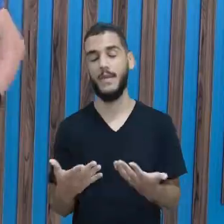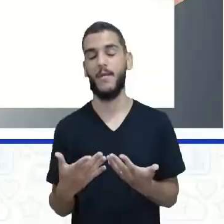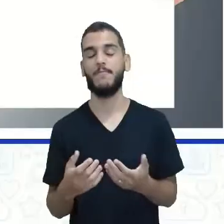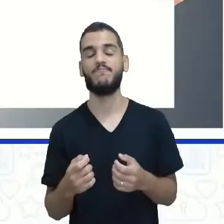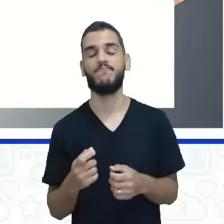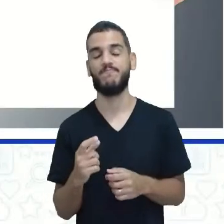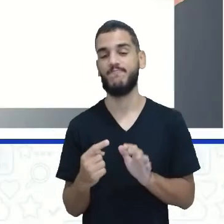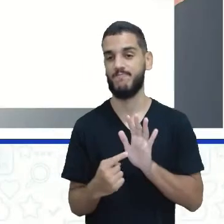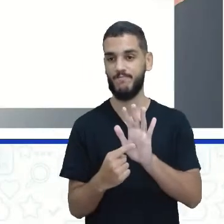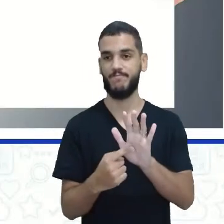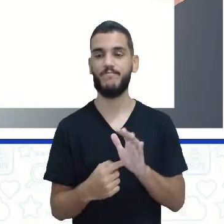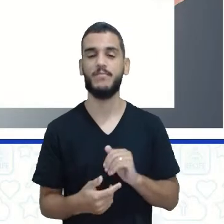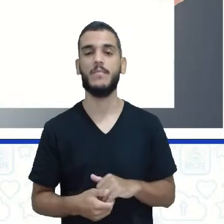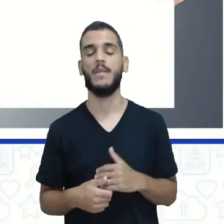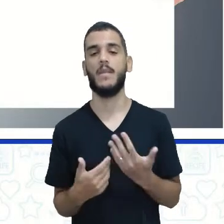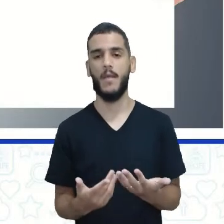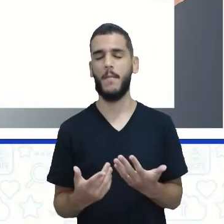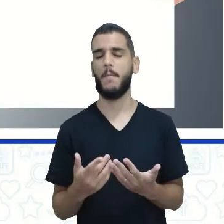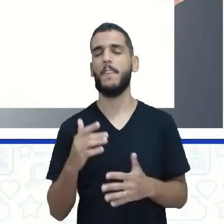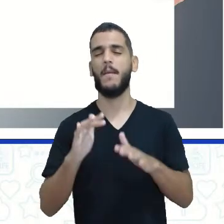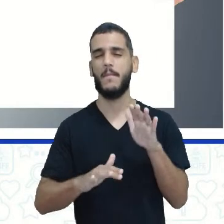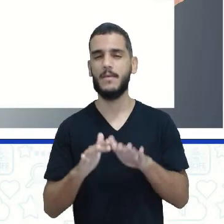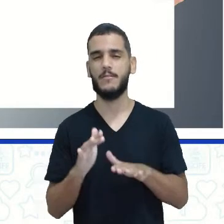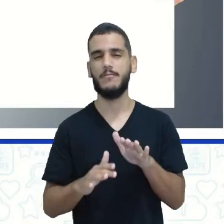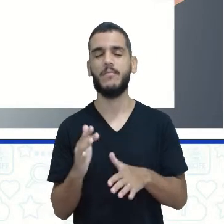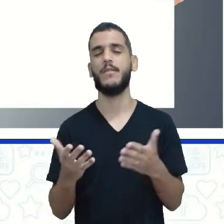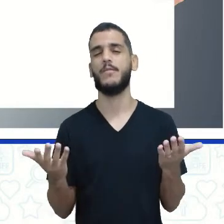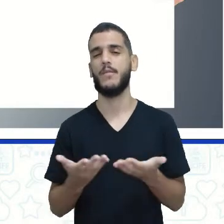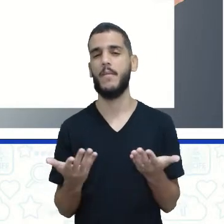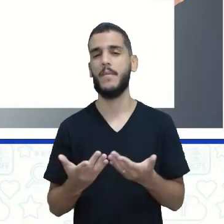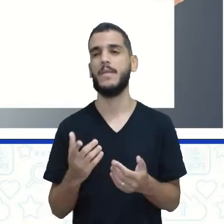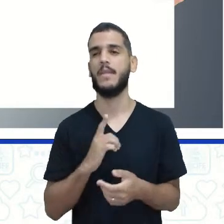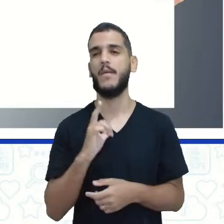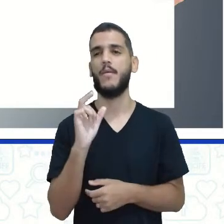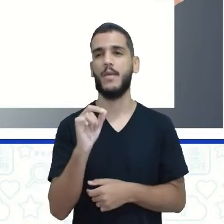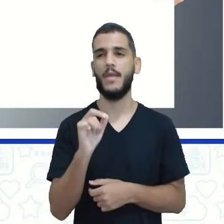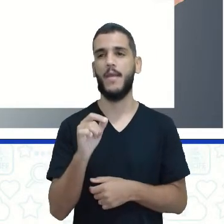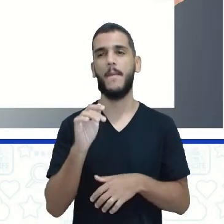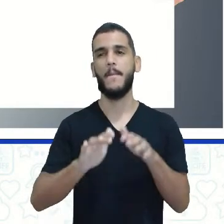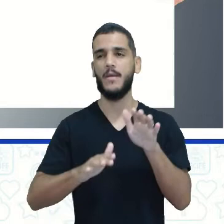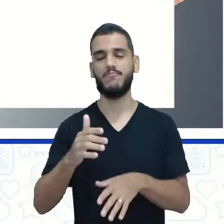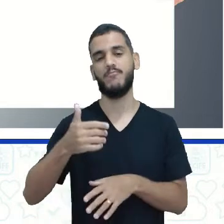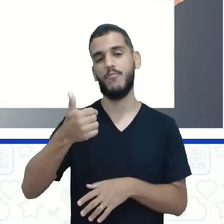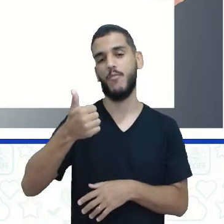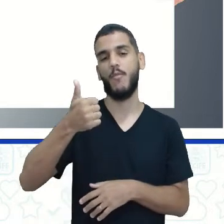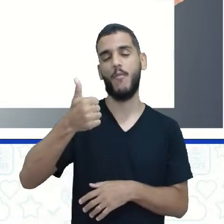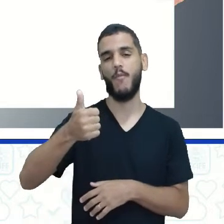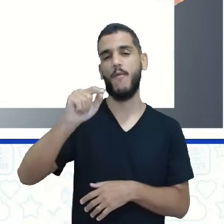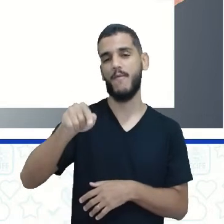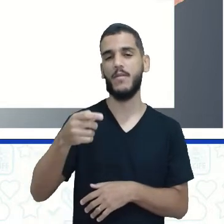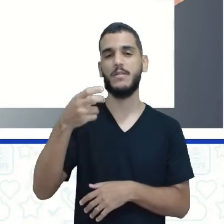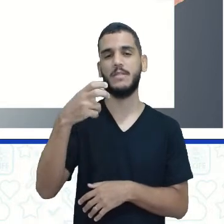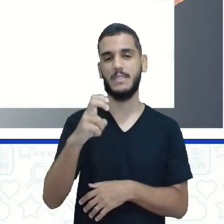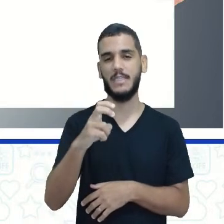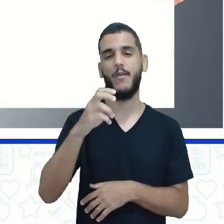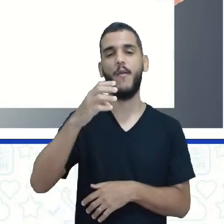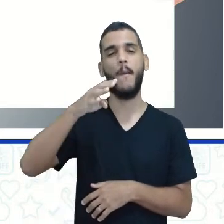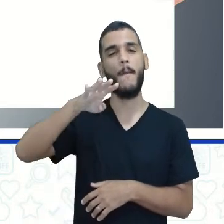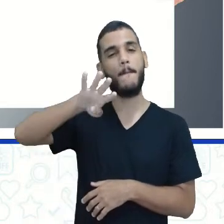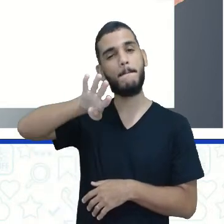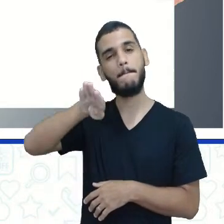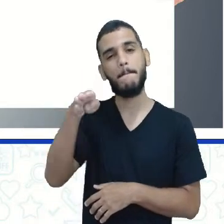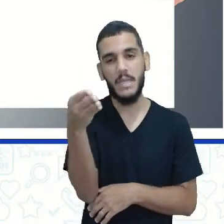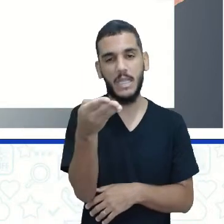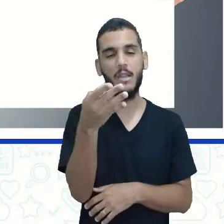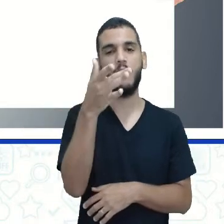cheia aí, por favor, Devinho. Ó, estima-se que atualmente, olha só, cerca de 1,5 bilhão de